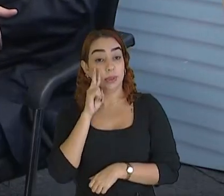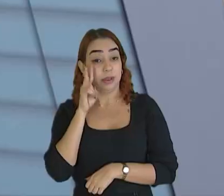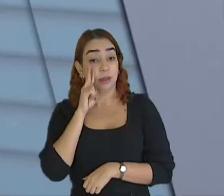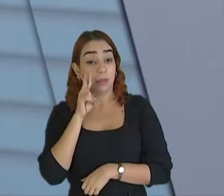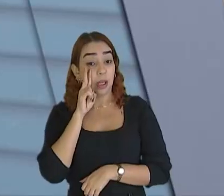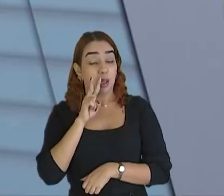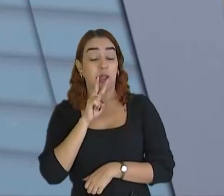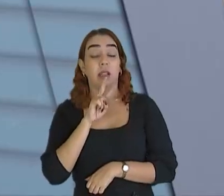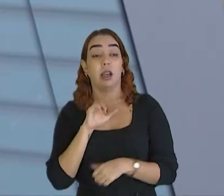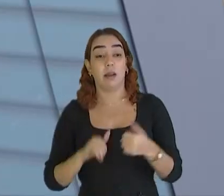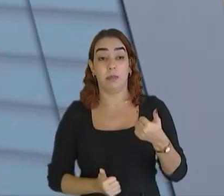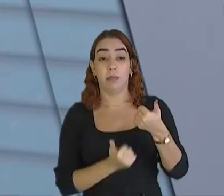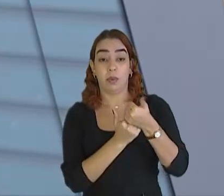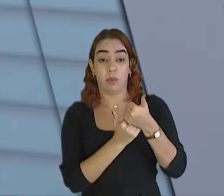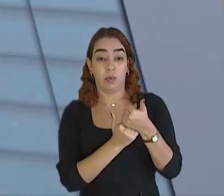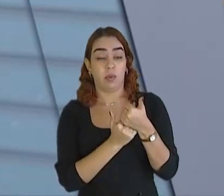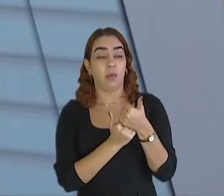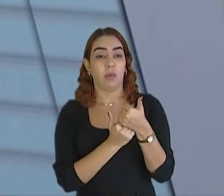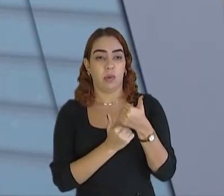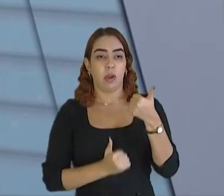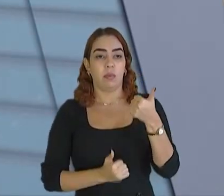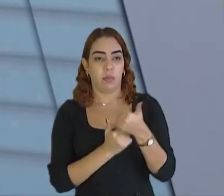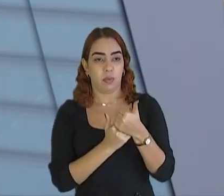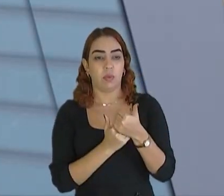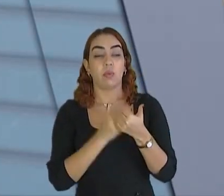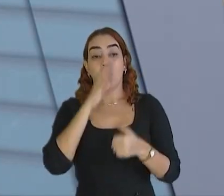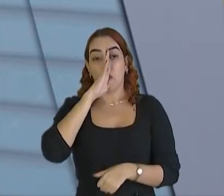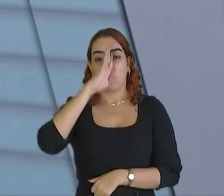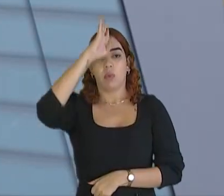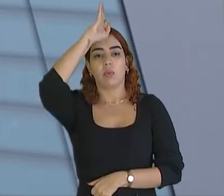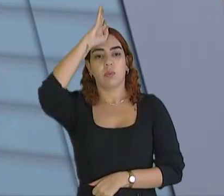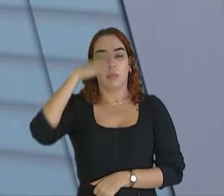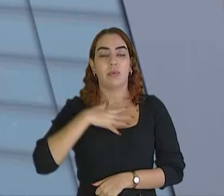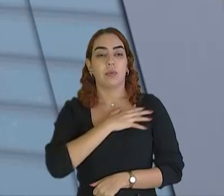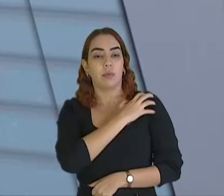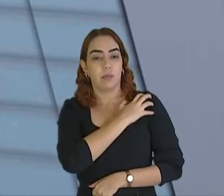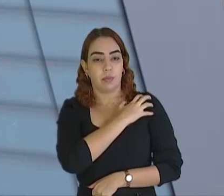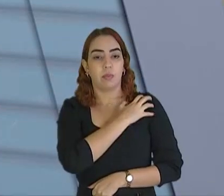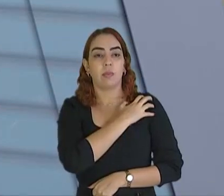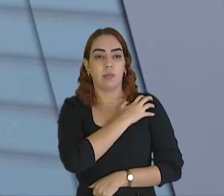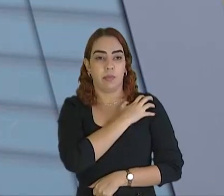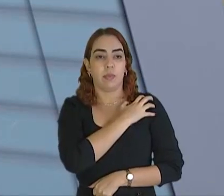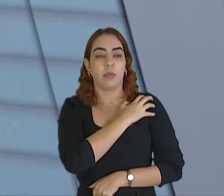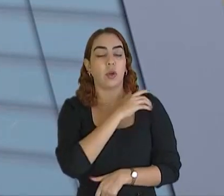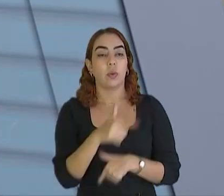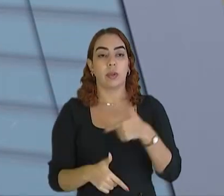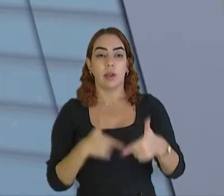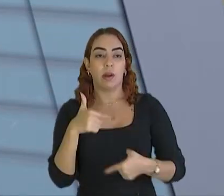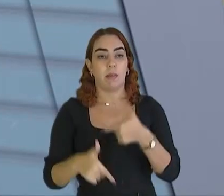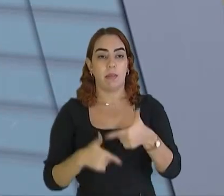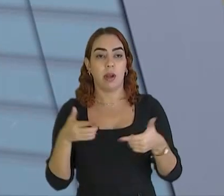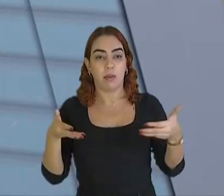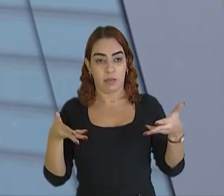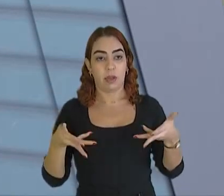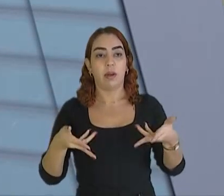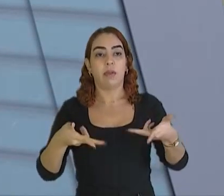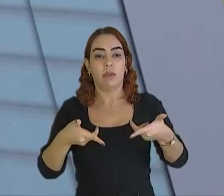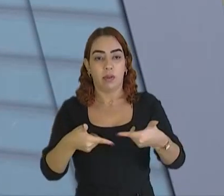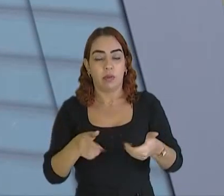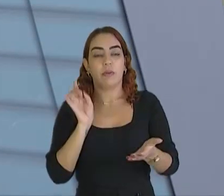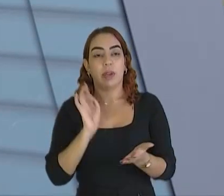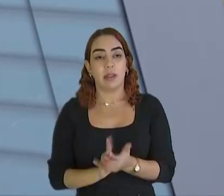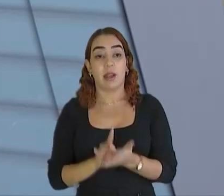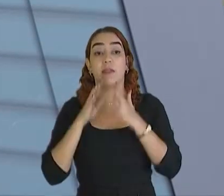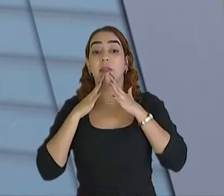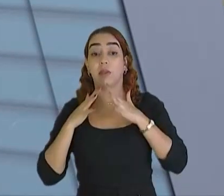Renato, pelo trabalho maravilhoso do Corpo de Bombeiros, que agiu incontinente, inclusive, claro que houve pânico, é